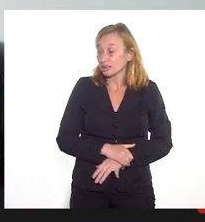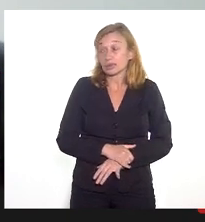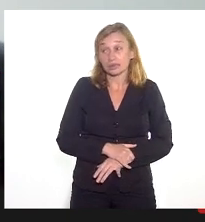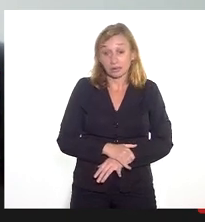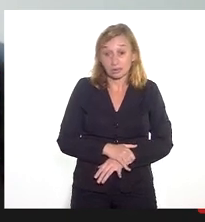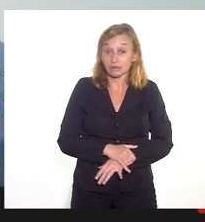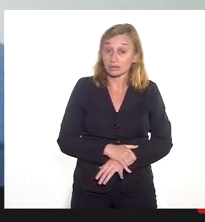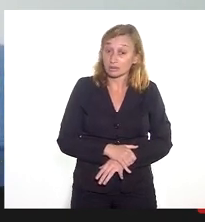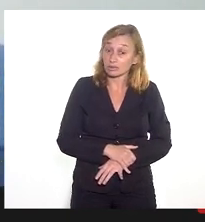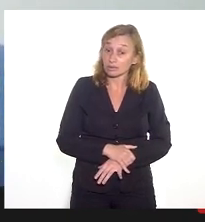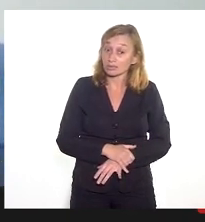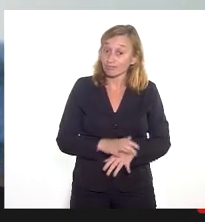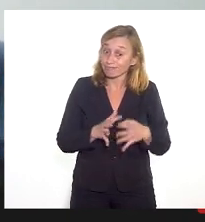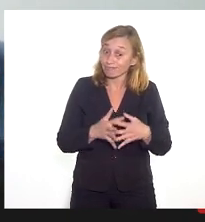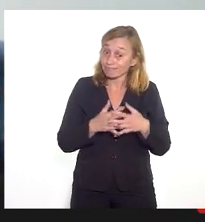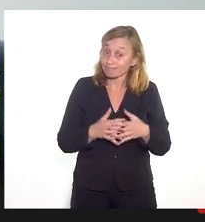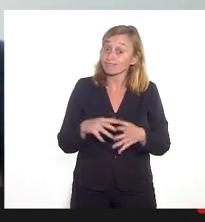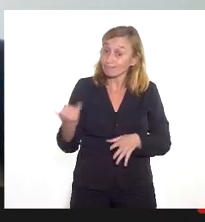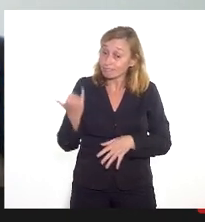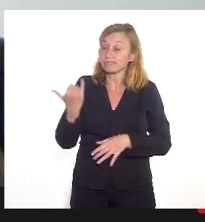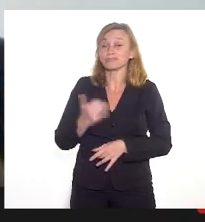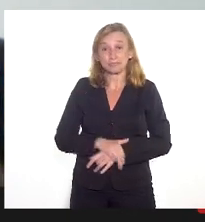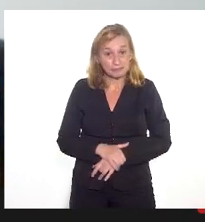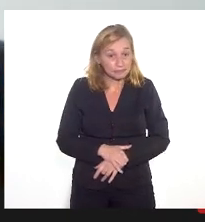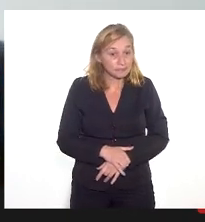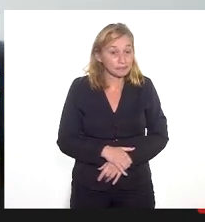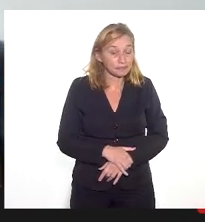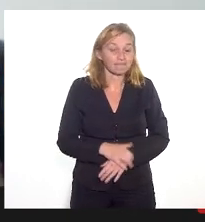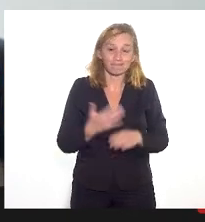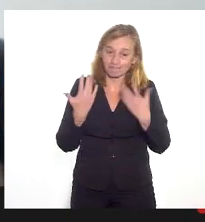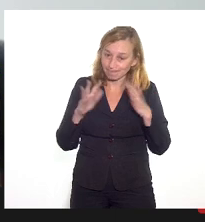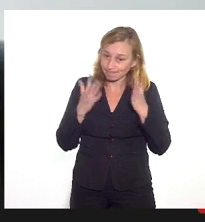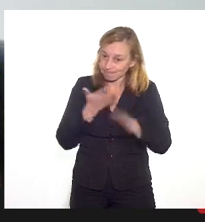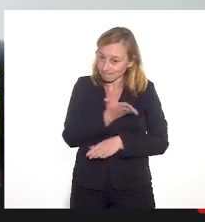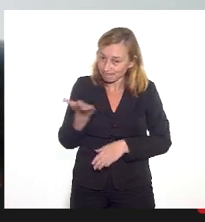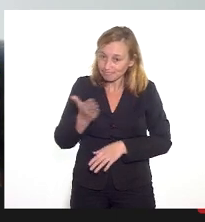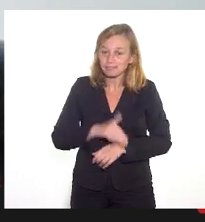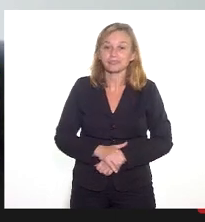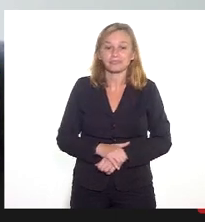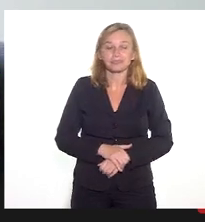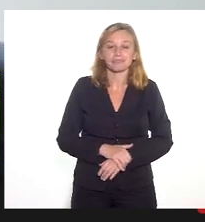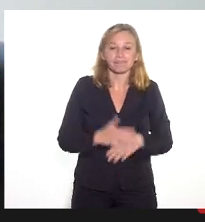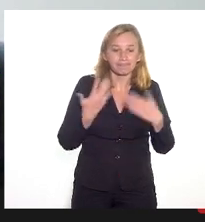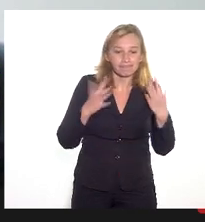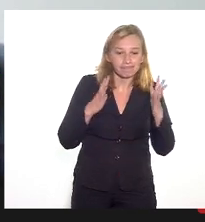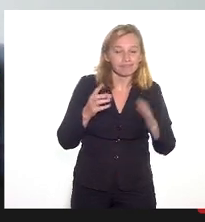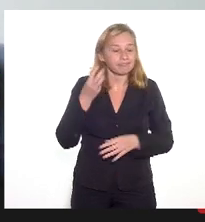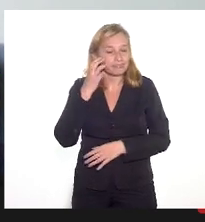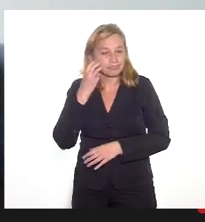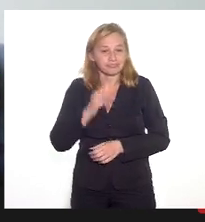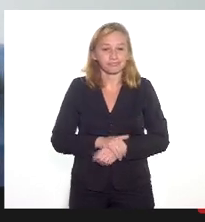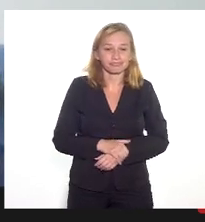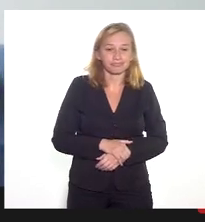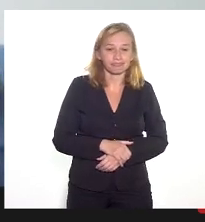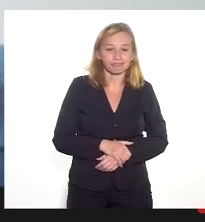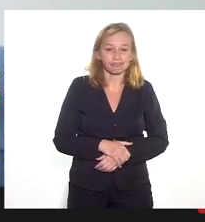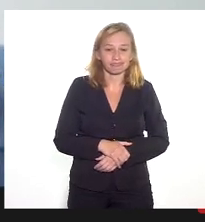coisa muito importante. Então, parabéns a todos vocês, né? Parabéns ao Valdec. Eu